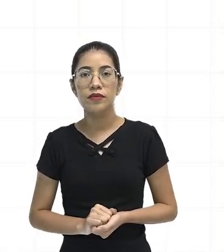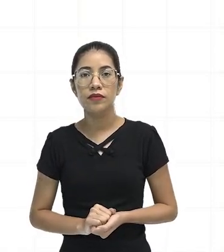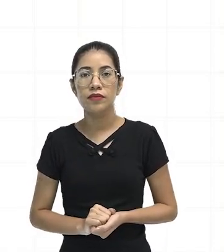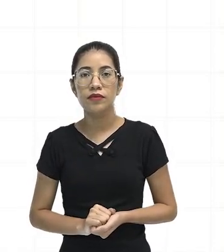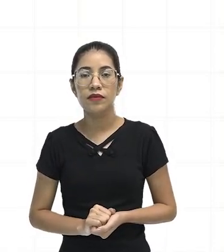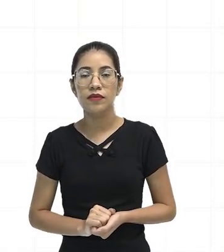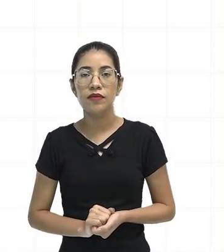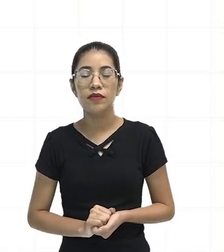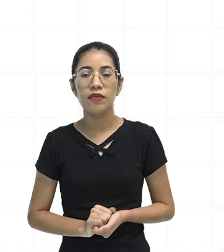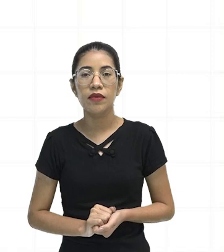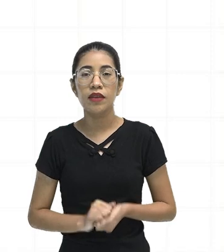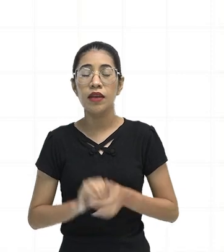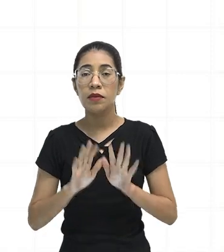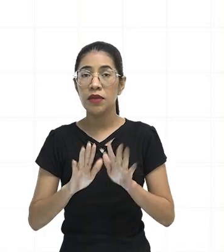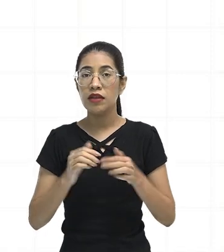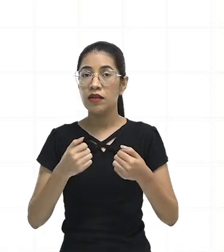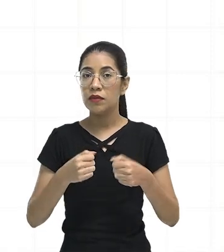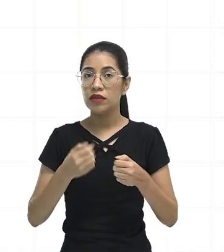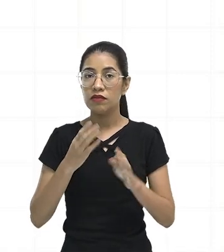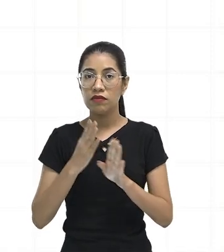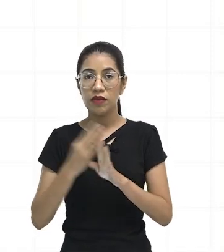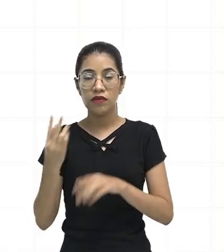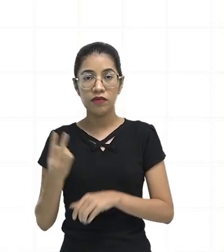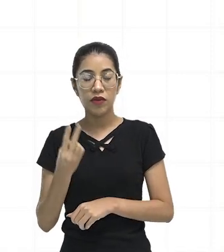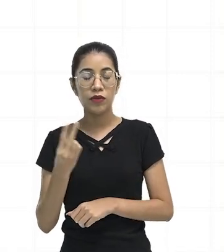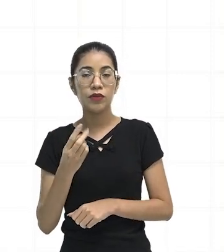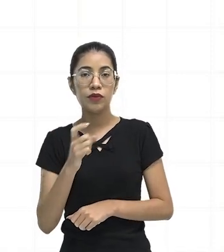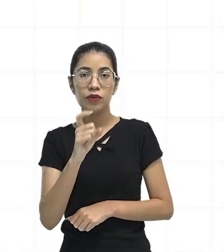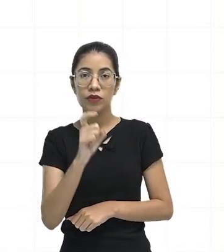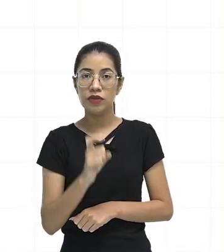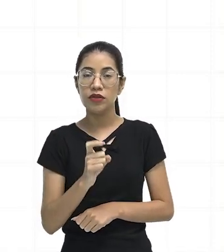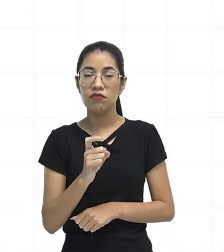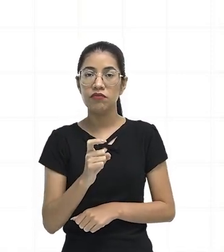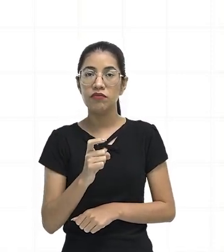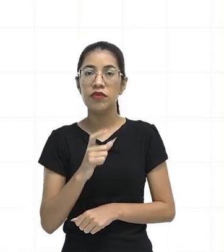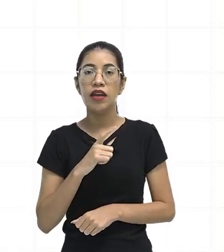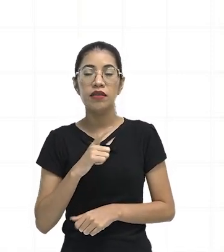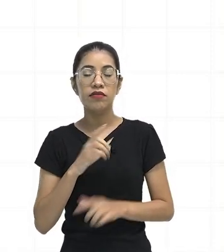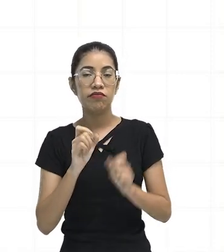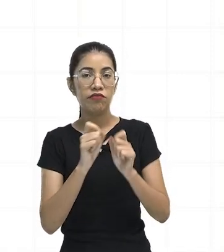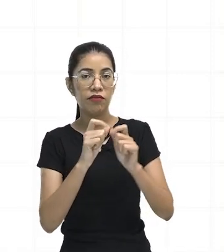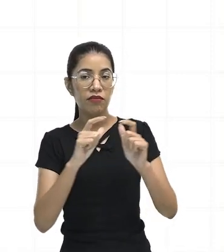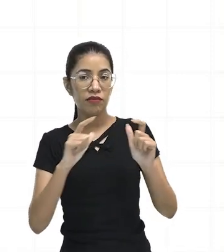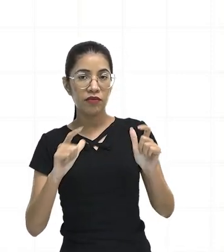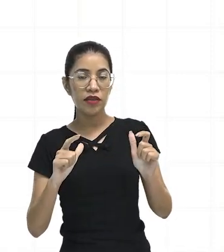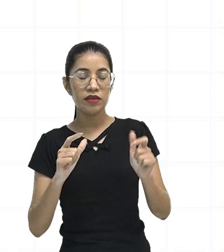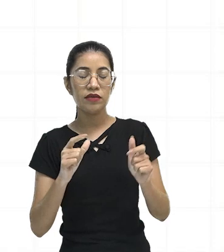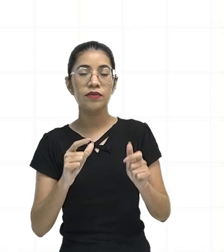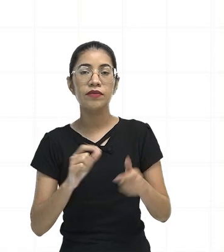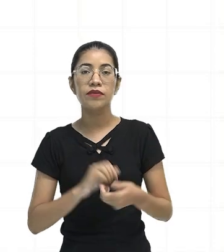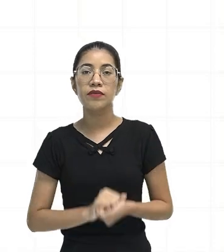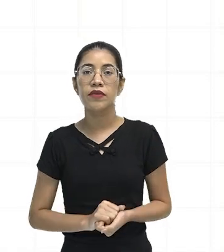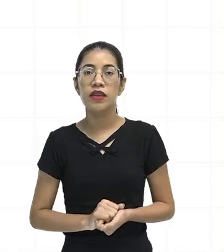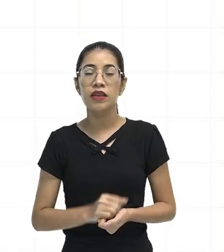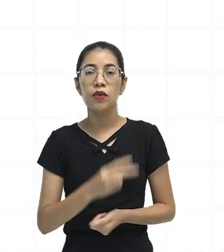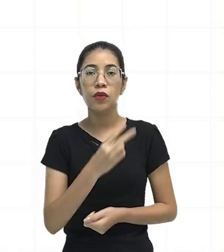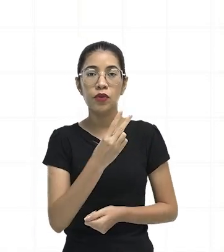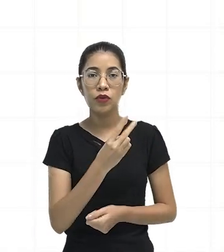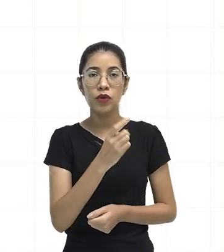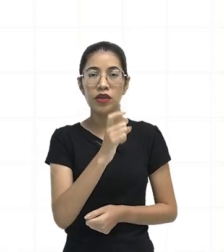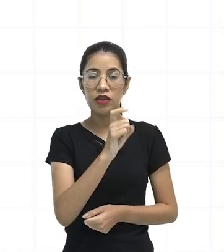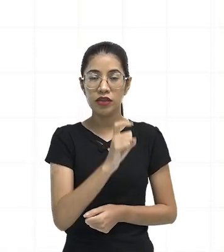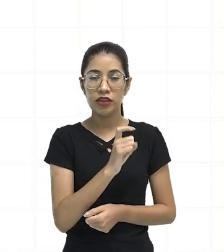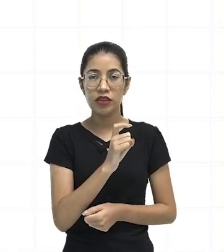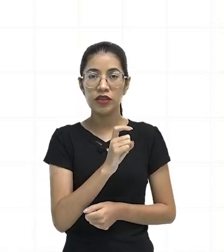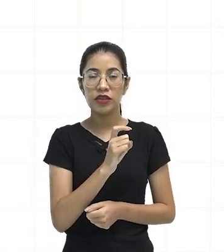Eu quero encontrar o valor do x. Nós temos aí uma equação. Logo, então, esse 2 que acompanha o